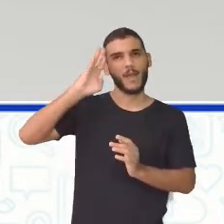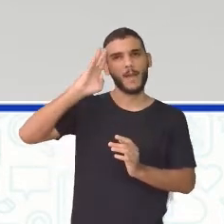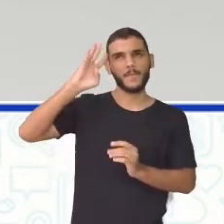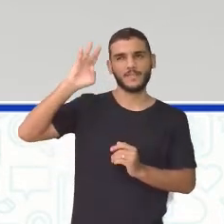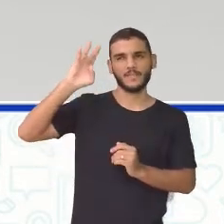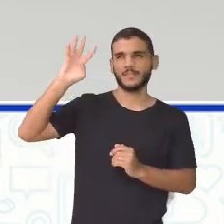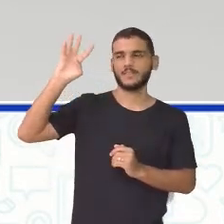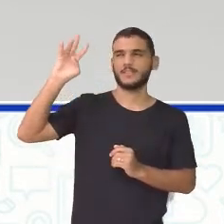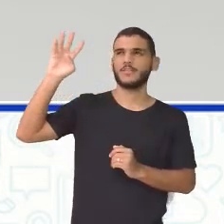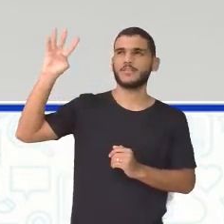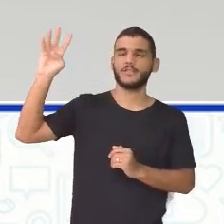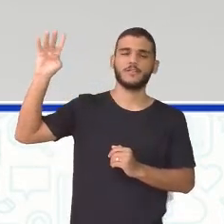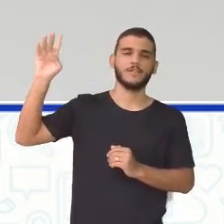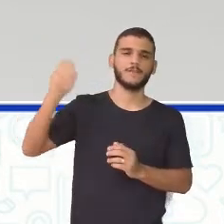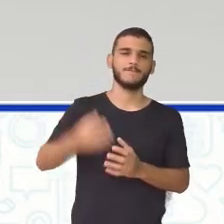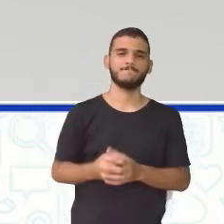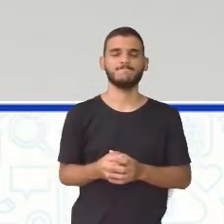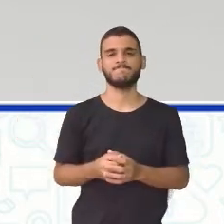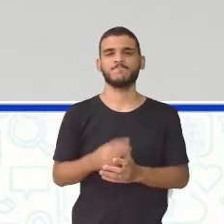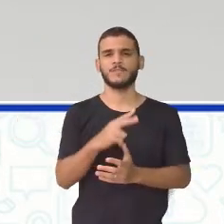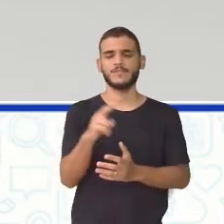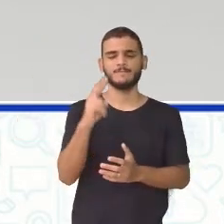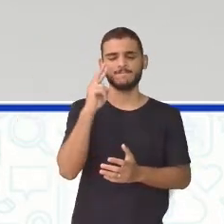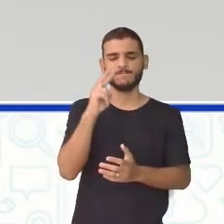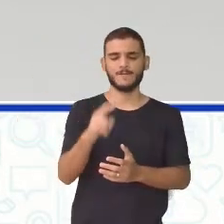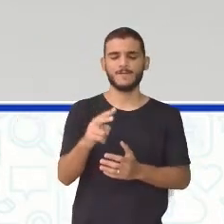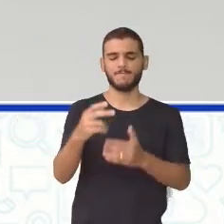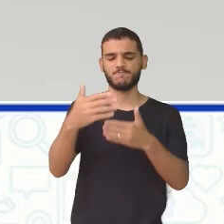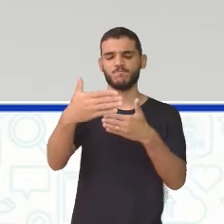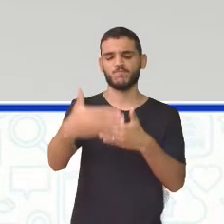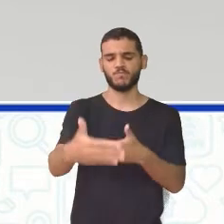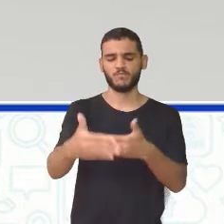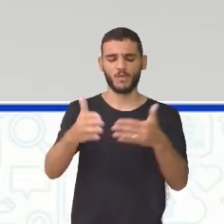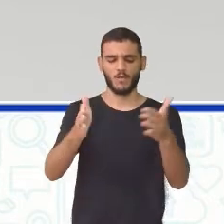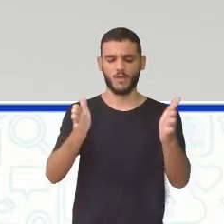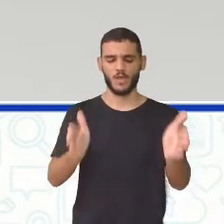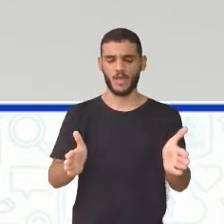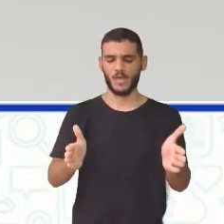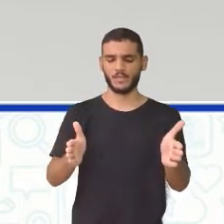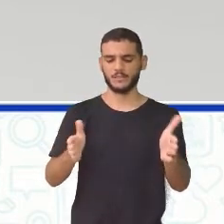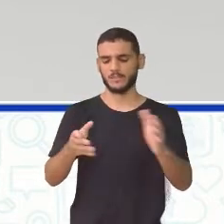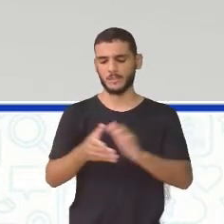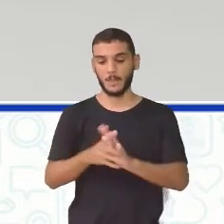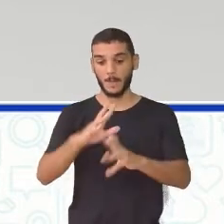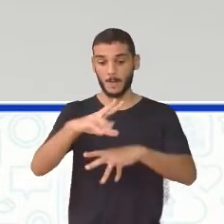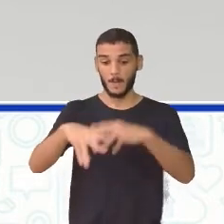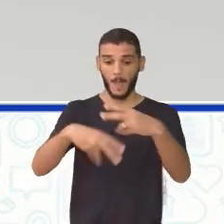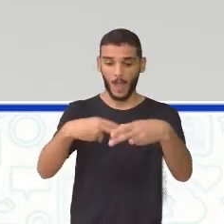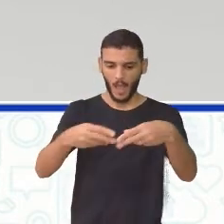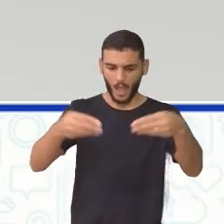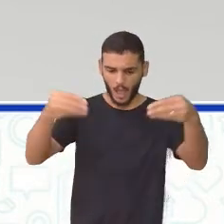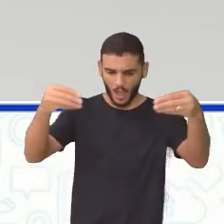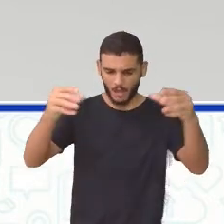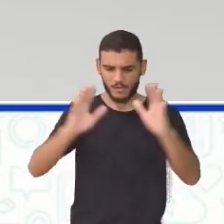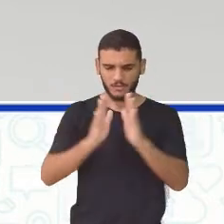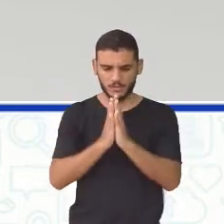é? Recebendo uma caixa, não é? De presente. O que você imaginaria que estaria dentro dessa caixa,